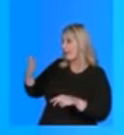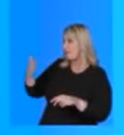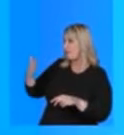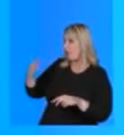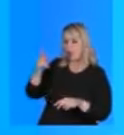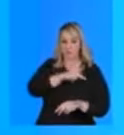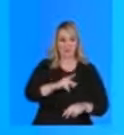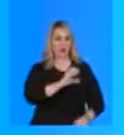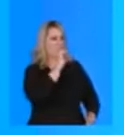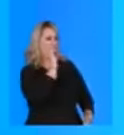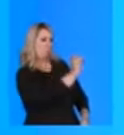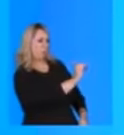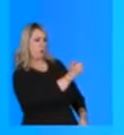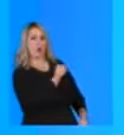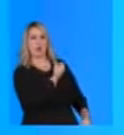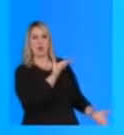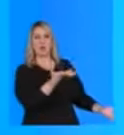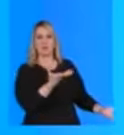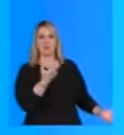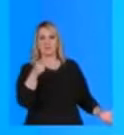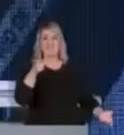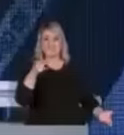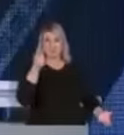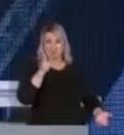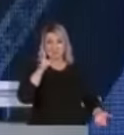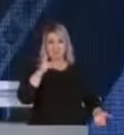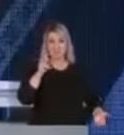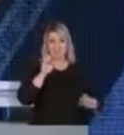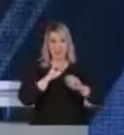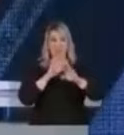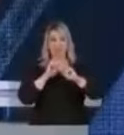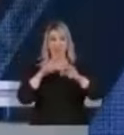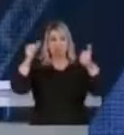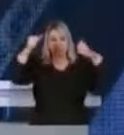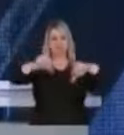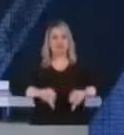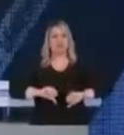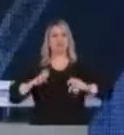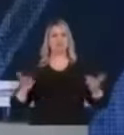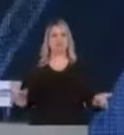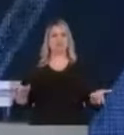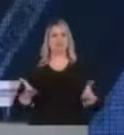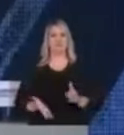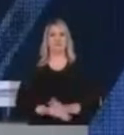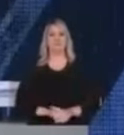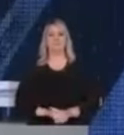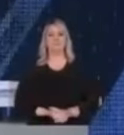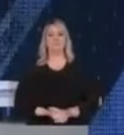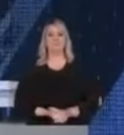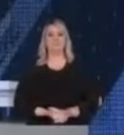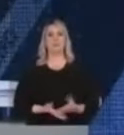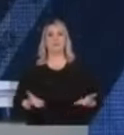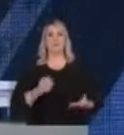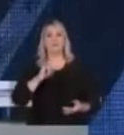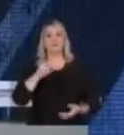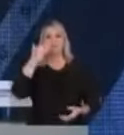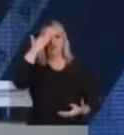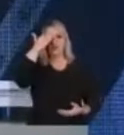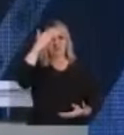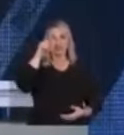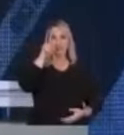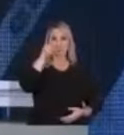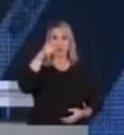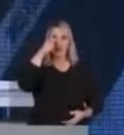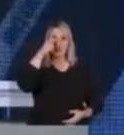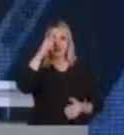tivermos esse modelo a nossa educação Continuará falida Obrigada candidato eu aproveito estee momento também para agradecer a